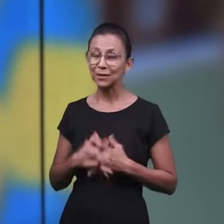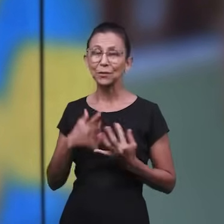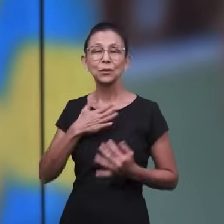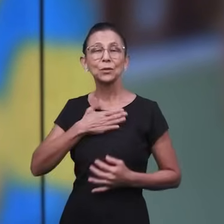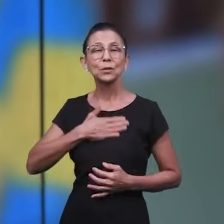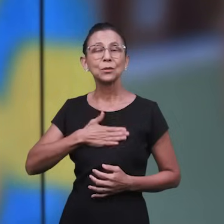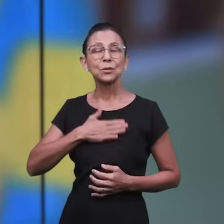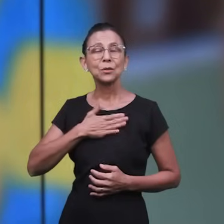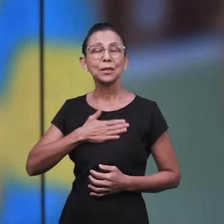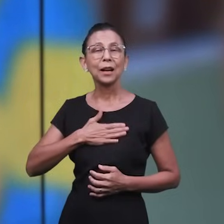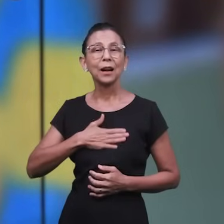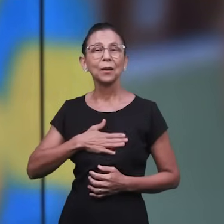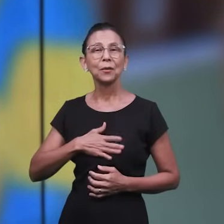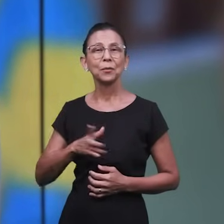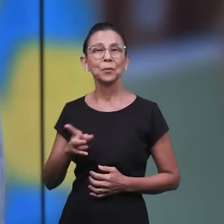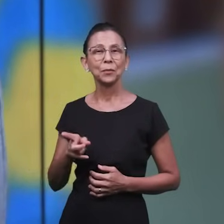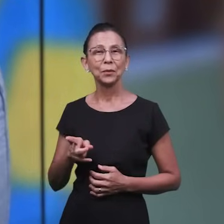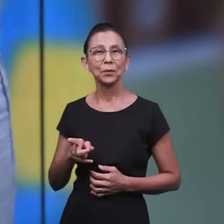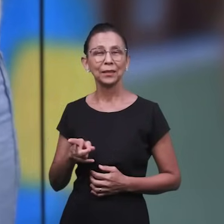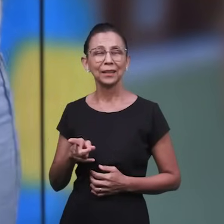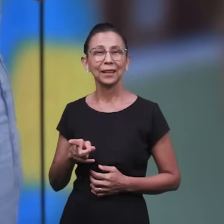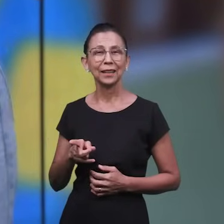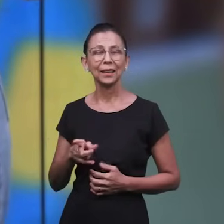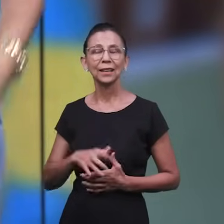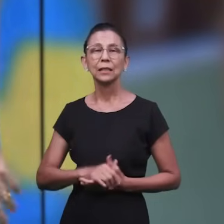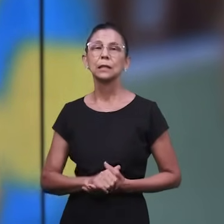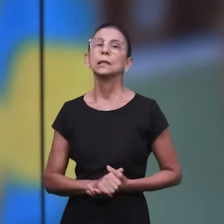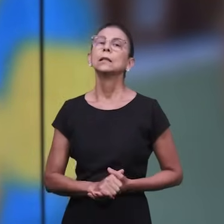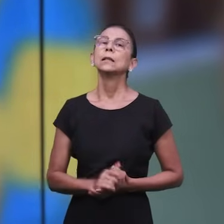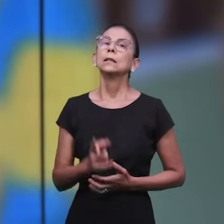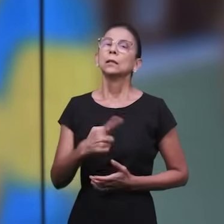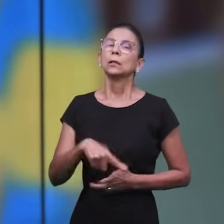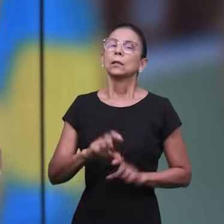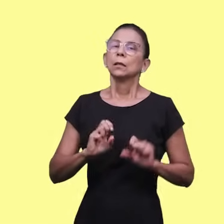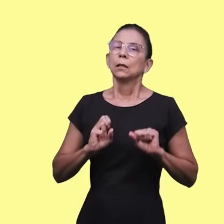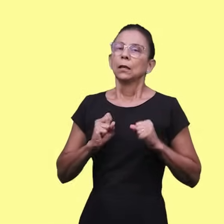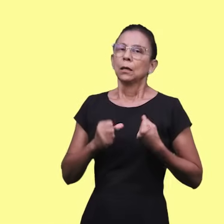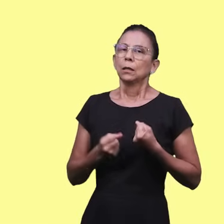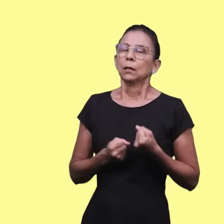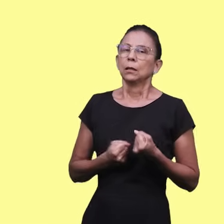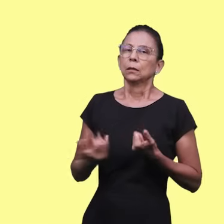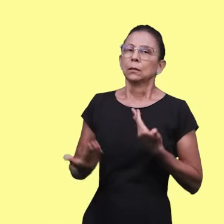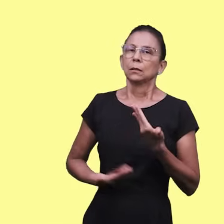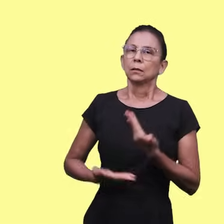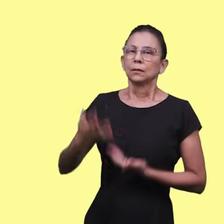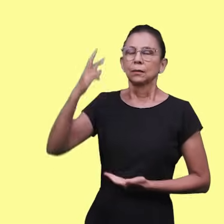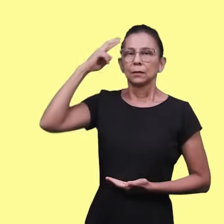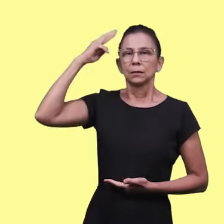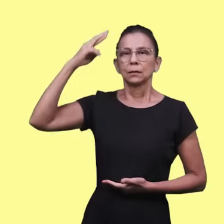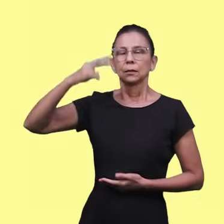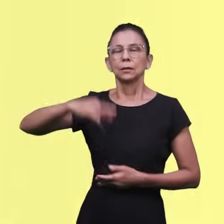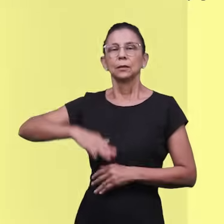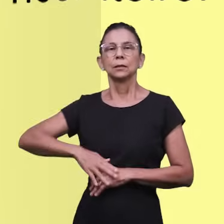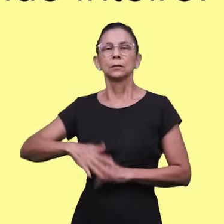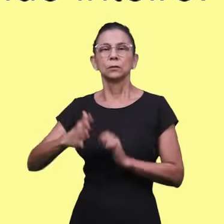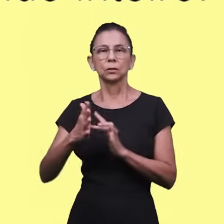quanto mais nos dedicamos em servir ao Senhor, mais temos a luz de Jesus em